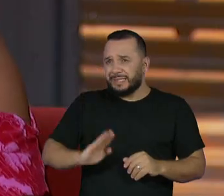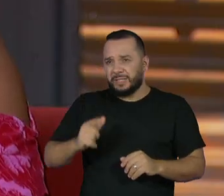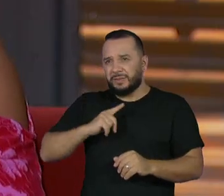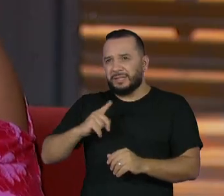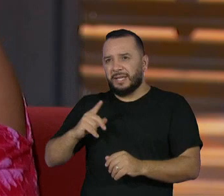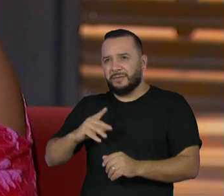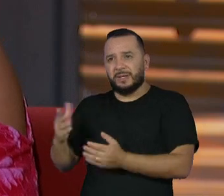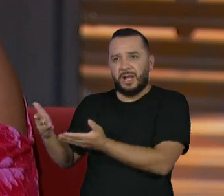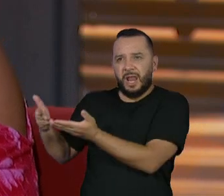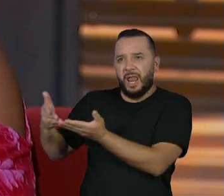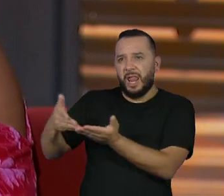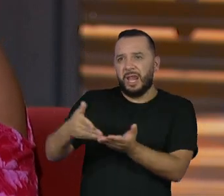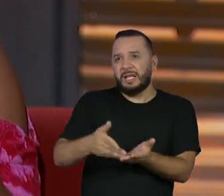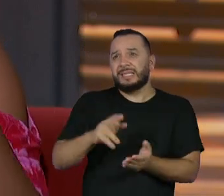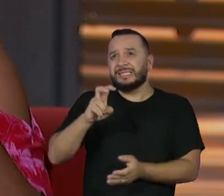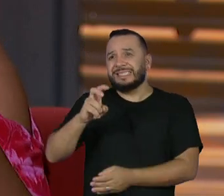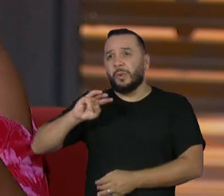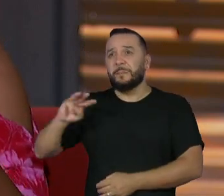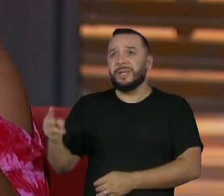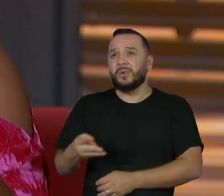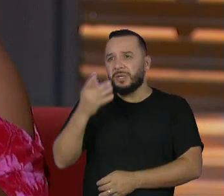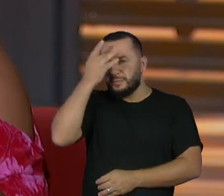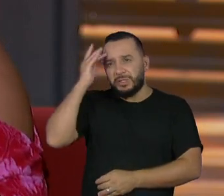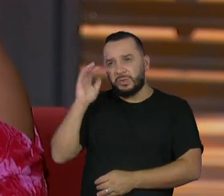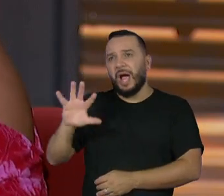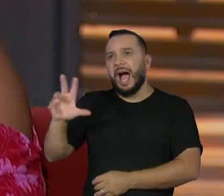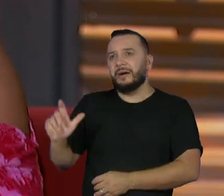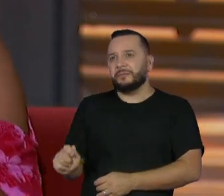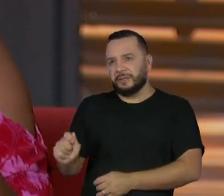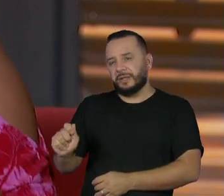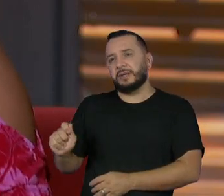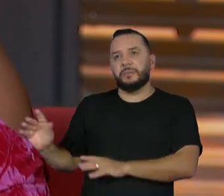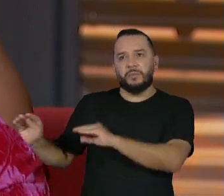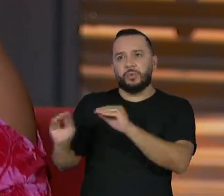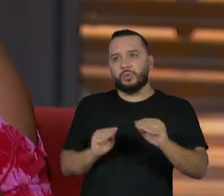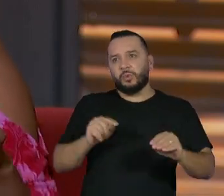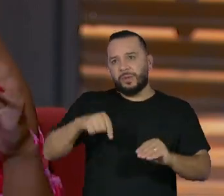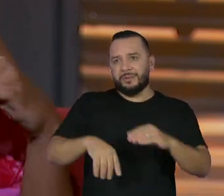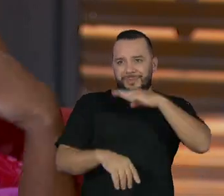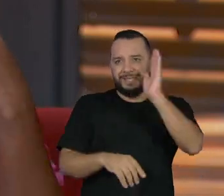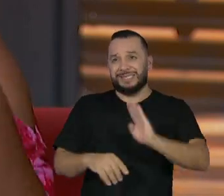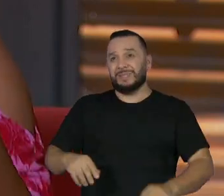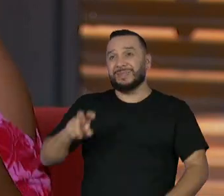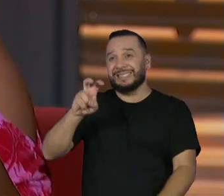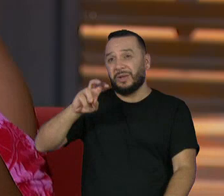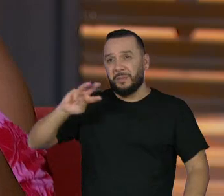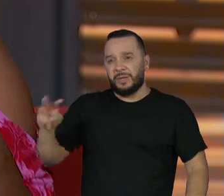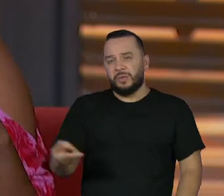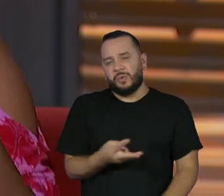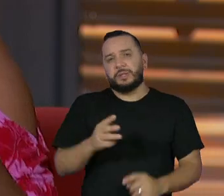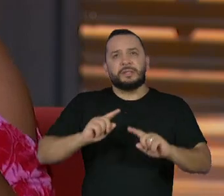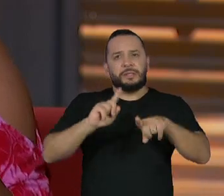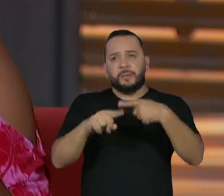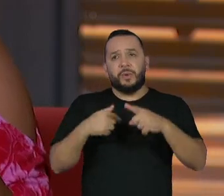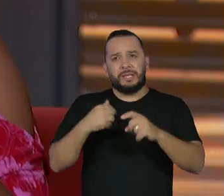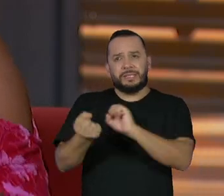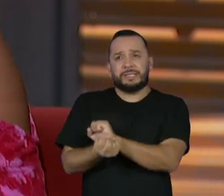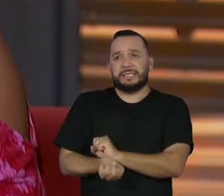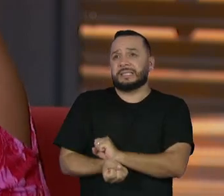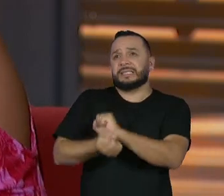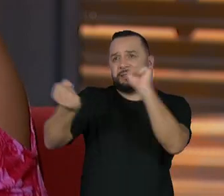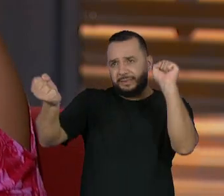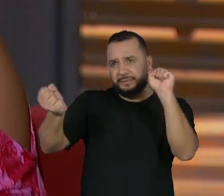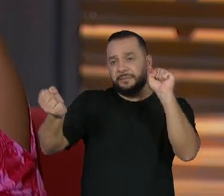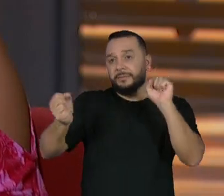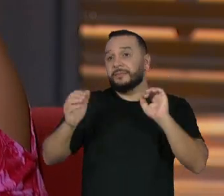5 milhões de africanos vieram para esse território que hoje é chamado de Brasil. No pós-abolição, a população negra já